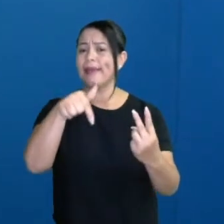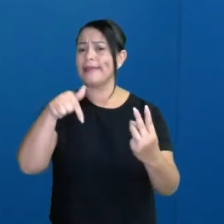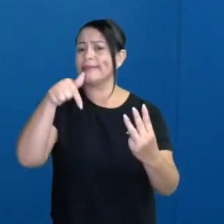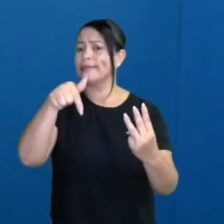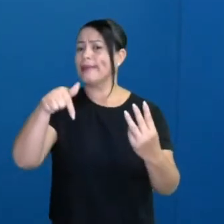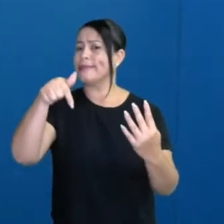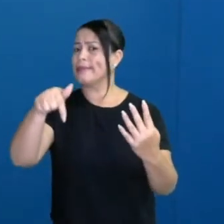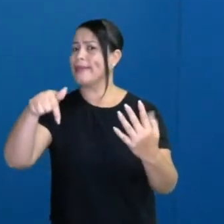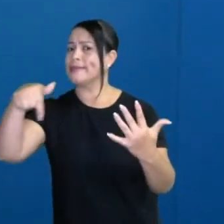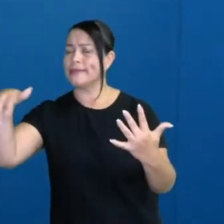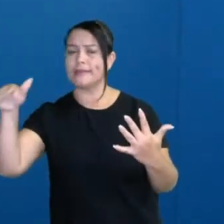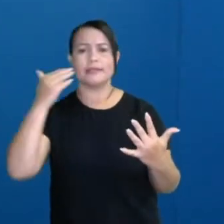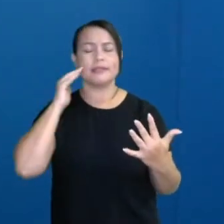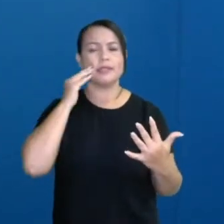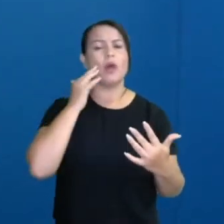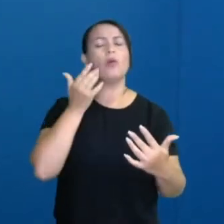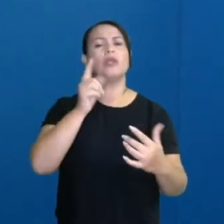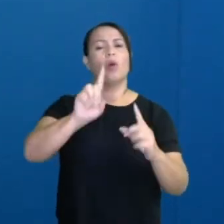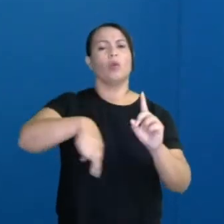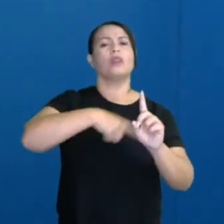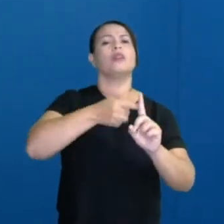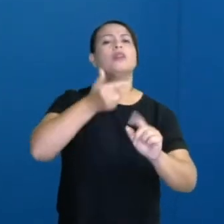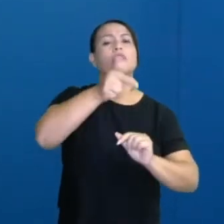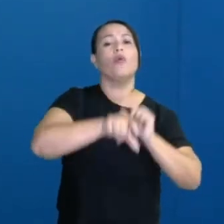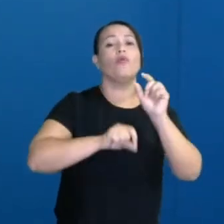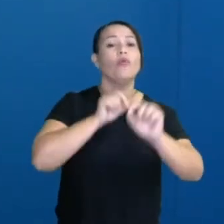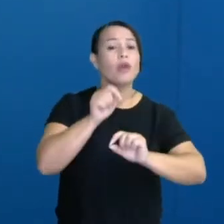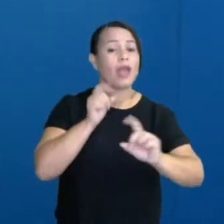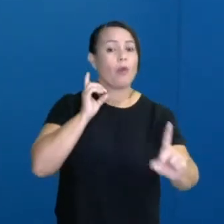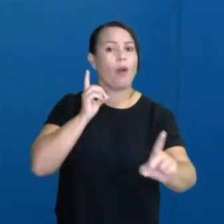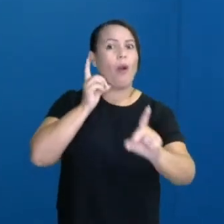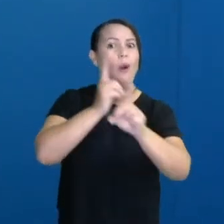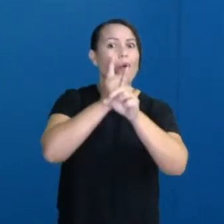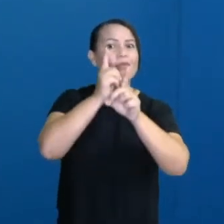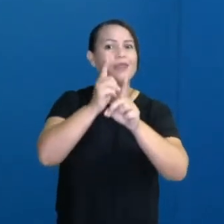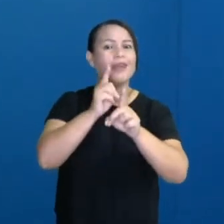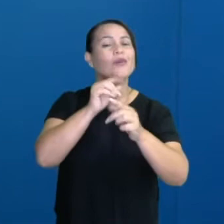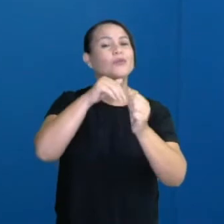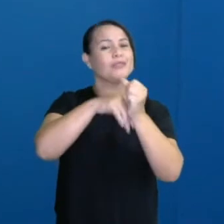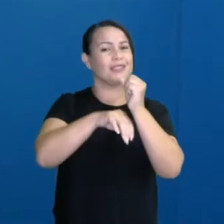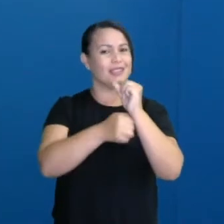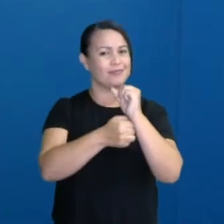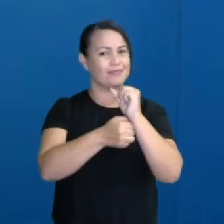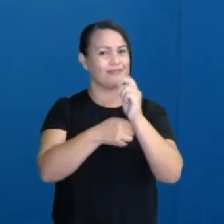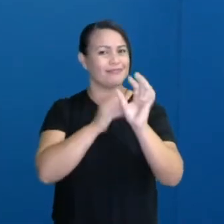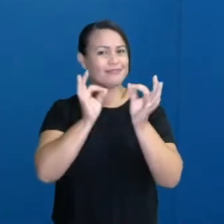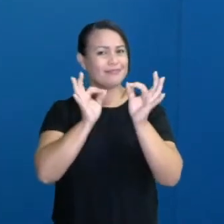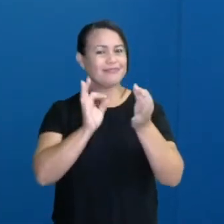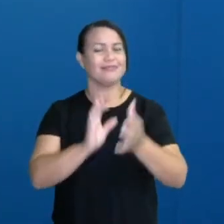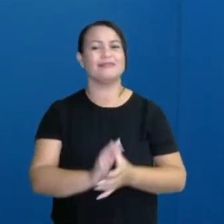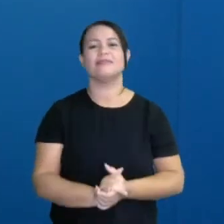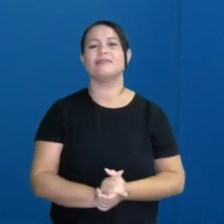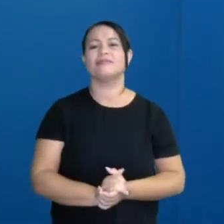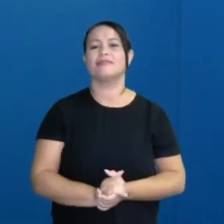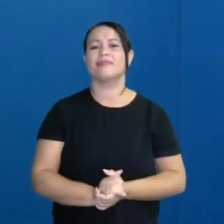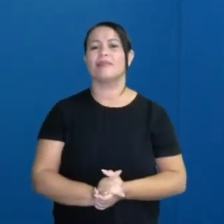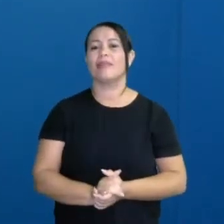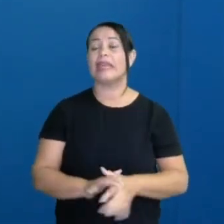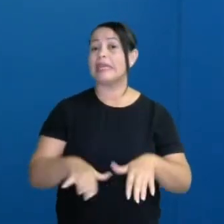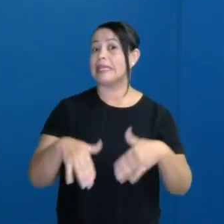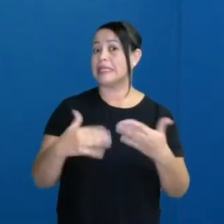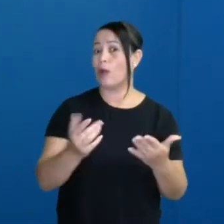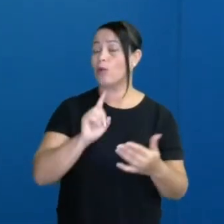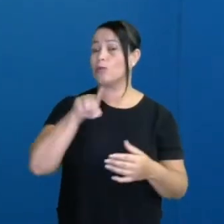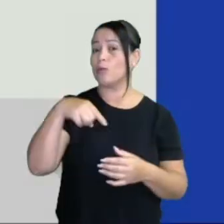isso? Ou seja, mais uma vez, eu descobri qual é o segredo. Tá bem? Então, ó,